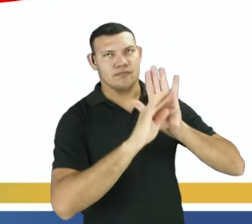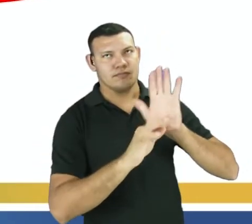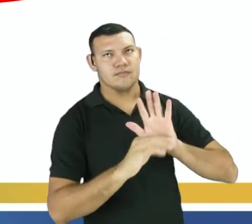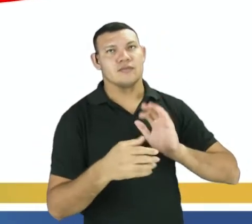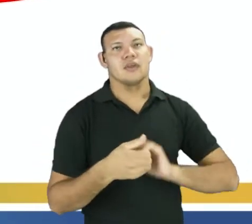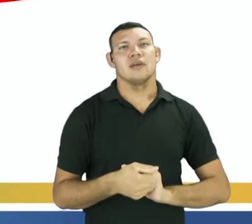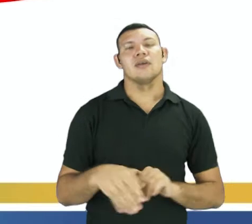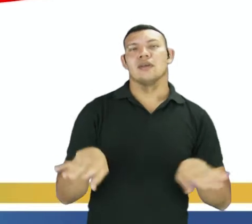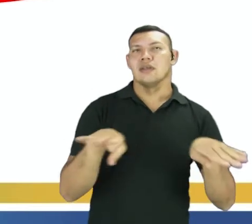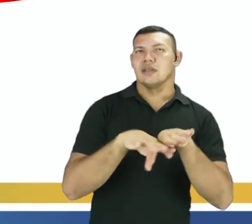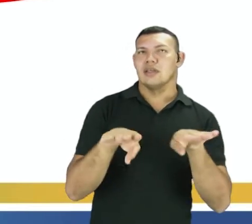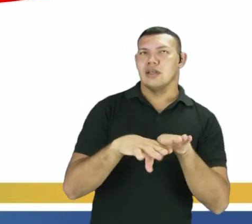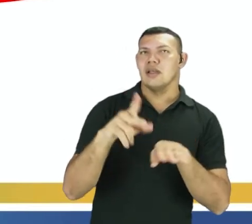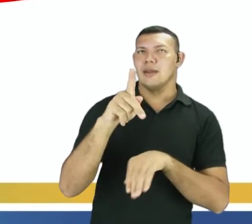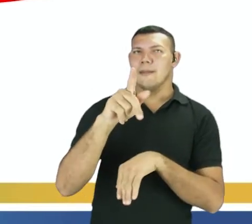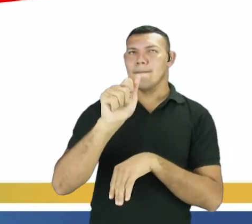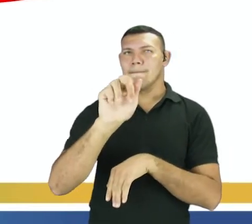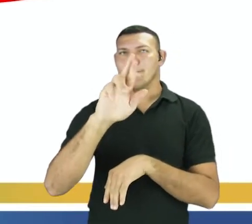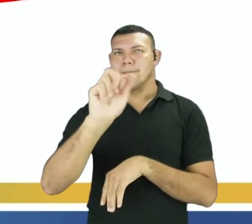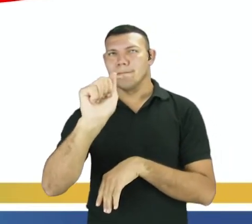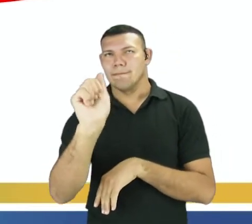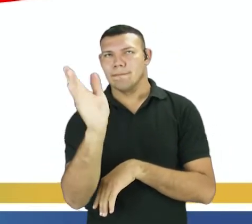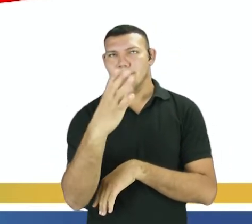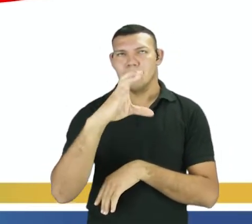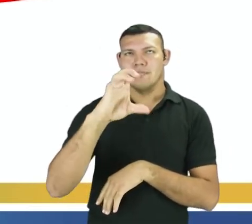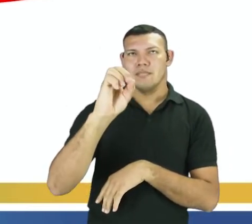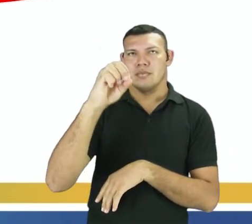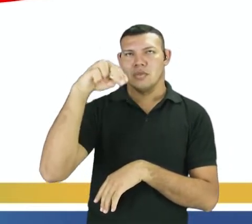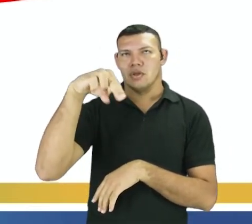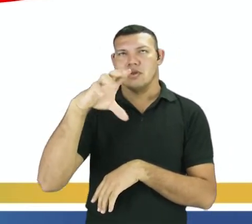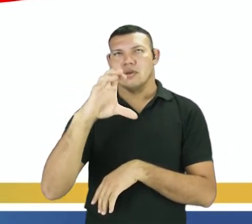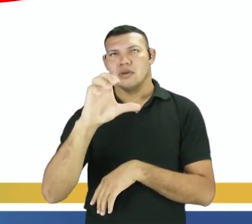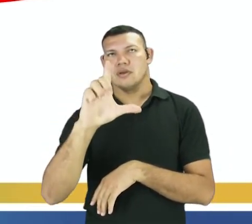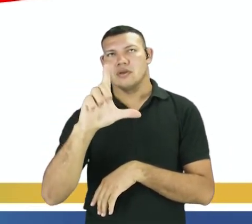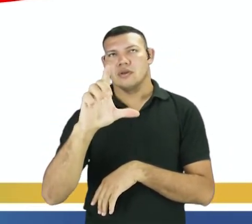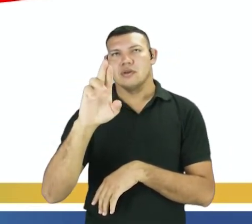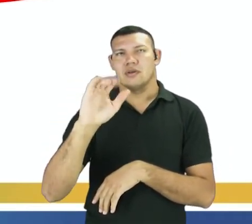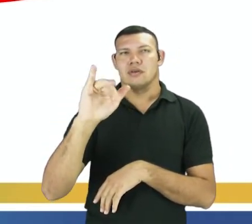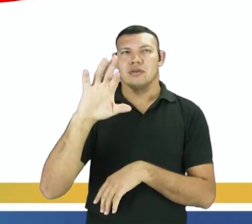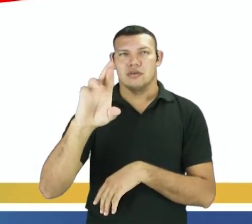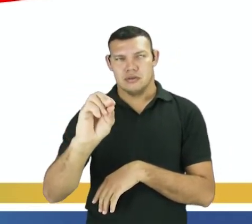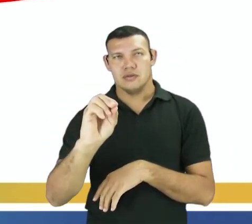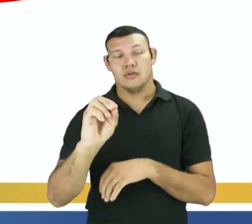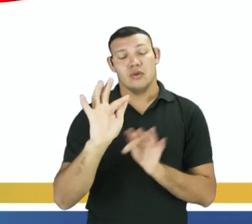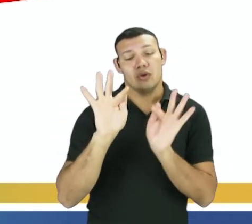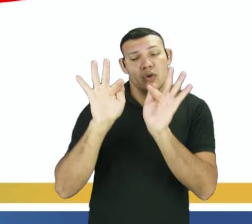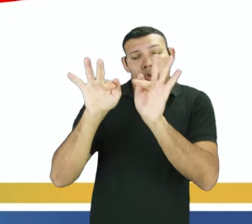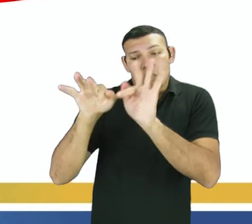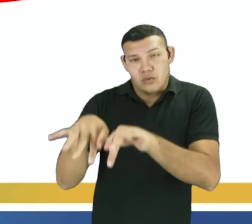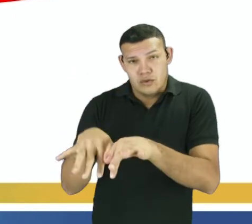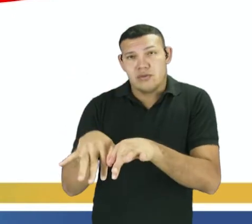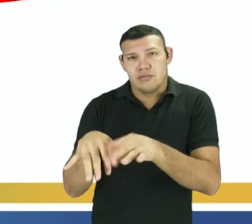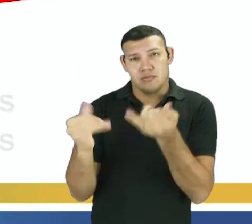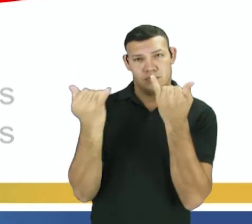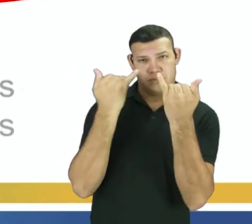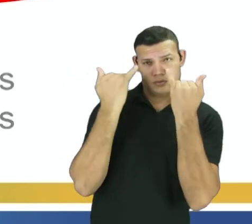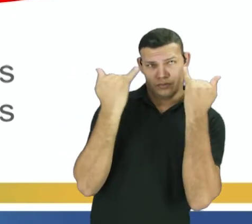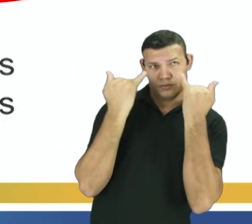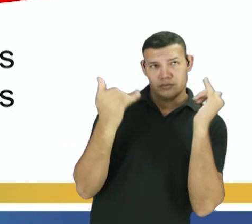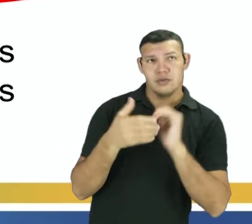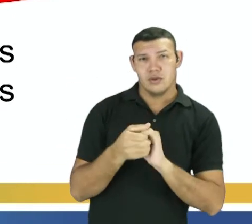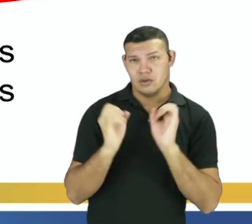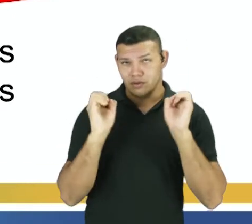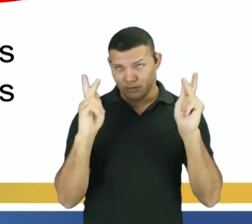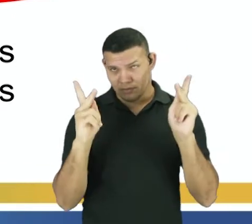Para concluir también se aparece, se deja muy claro que estamos finalizando una información.